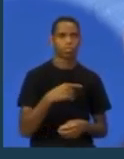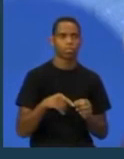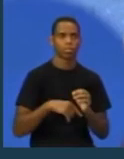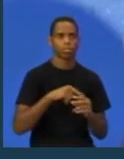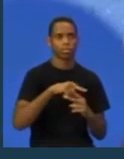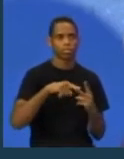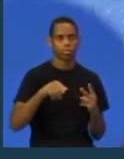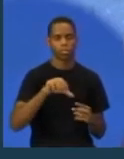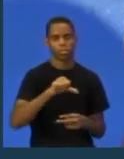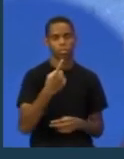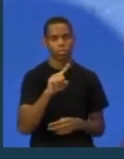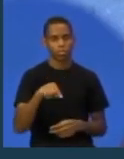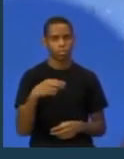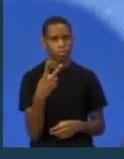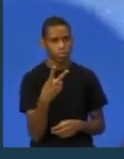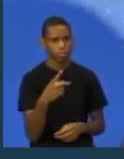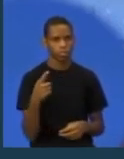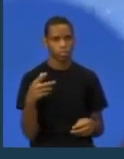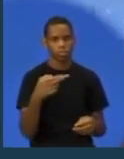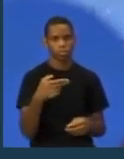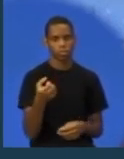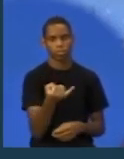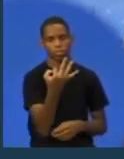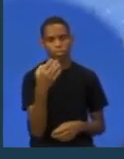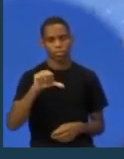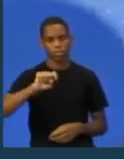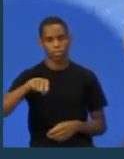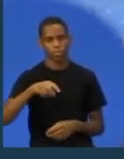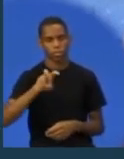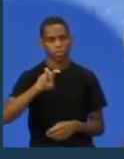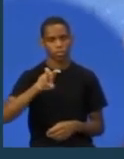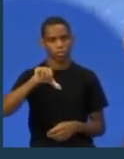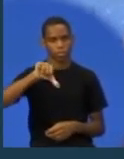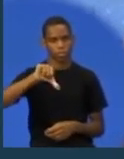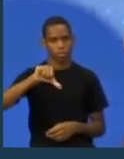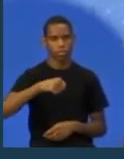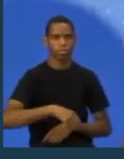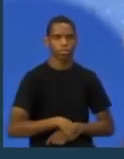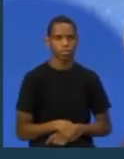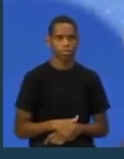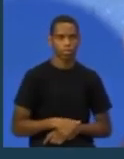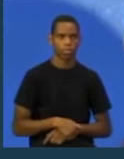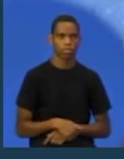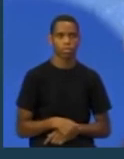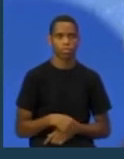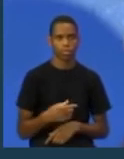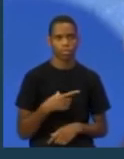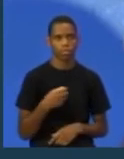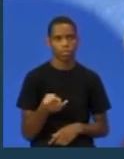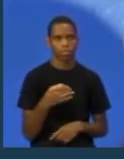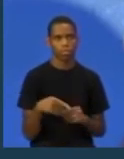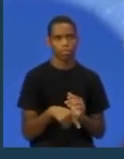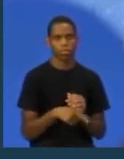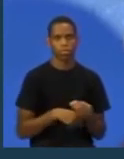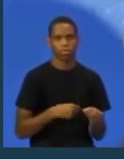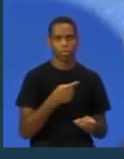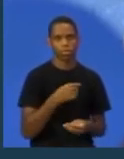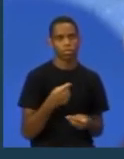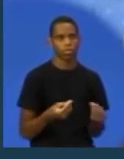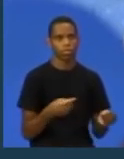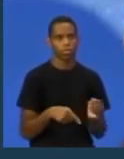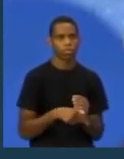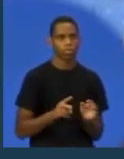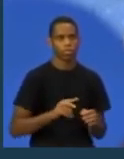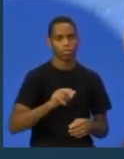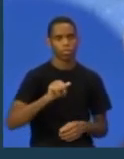de 91,2, nós chegamos ao valor de 9,59. Nós temos o valor, então, do desvio padrão